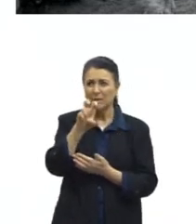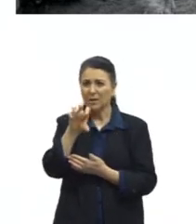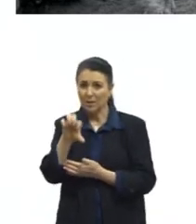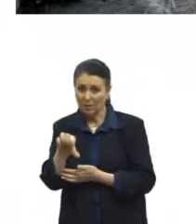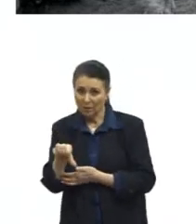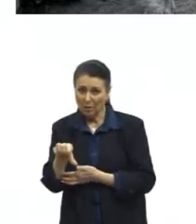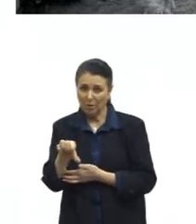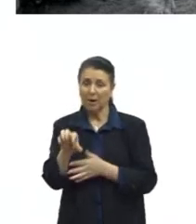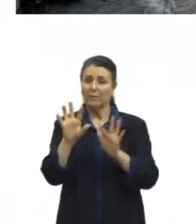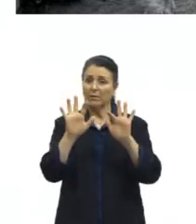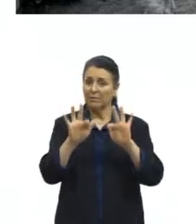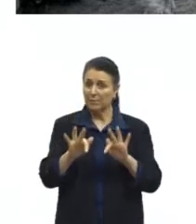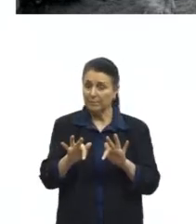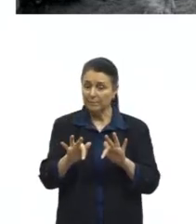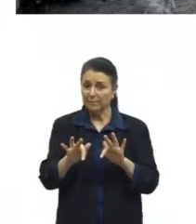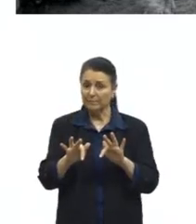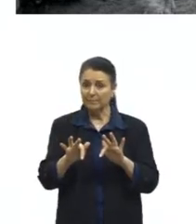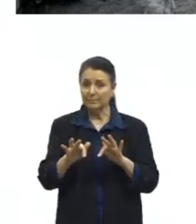verdade